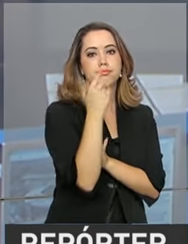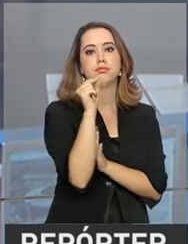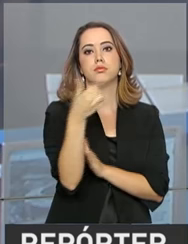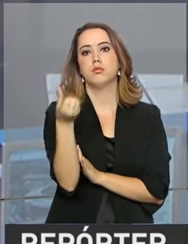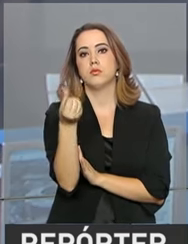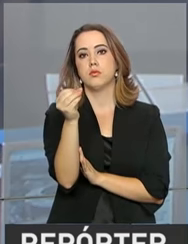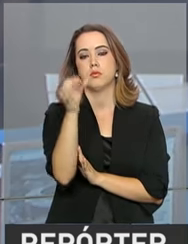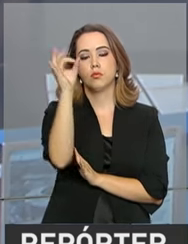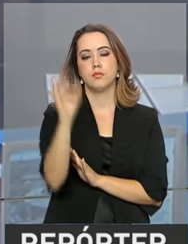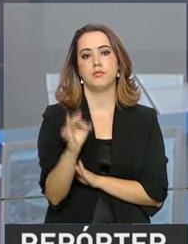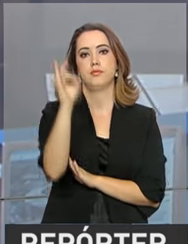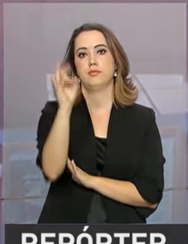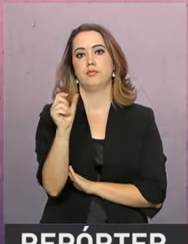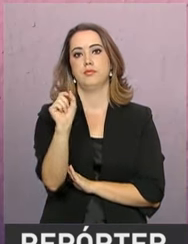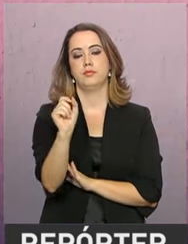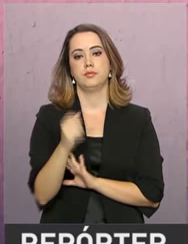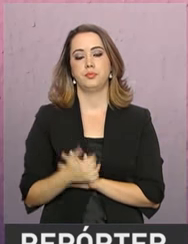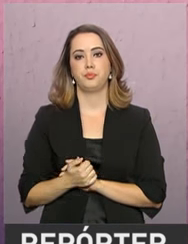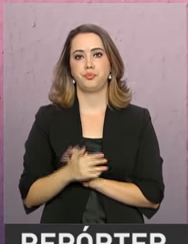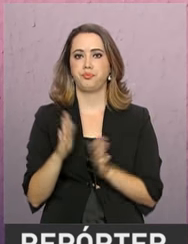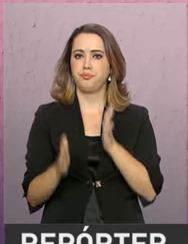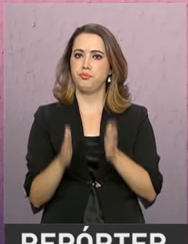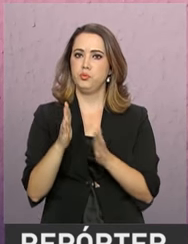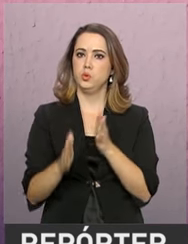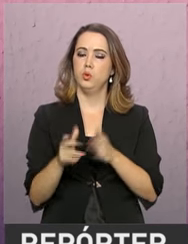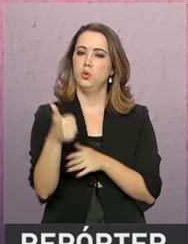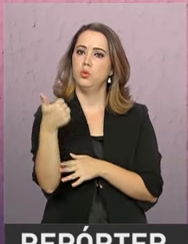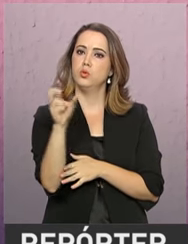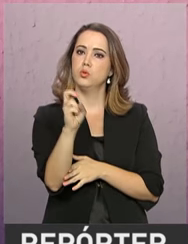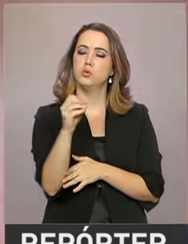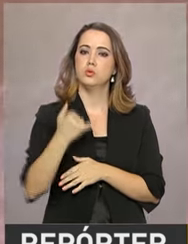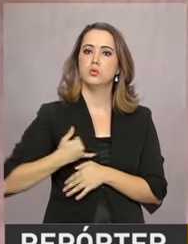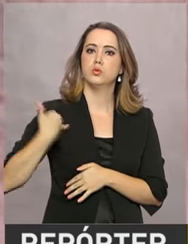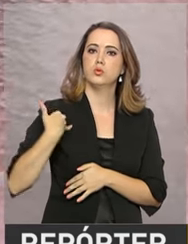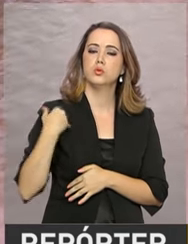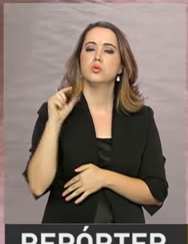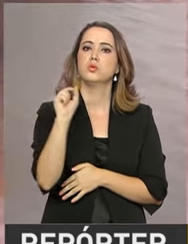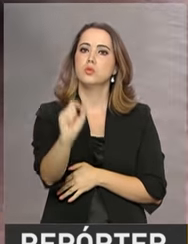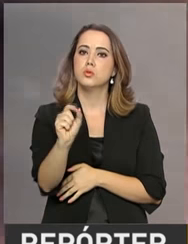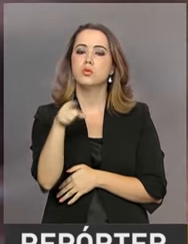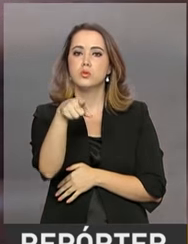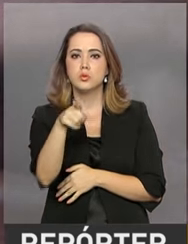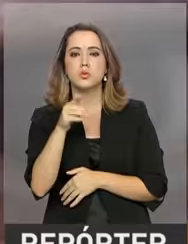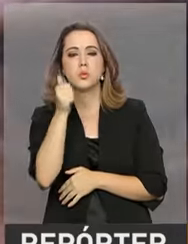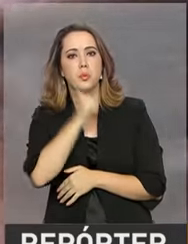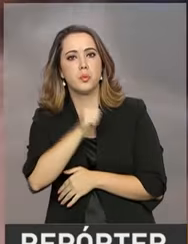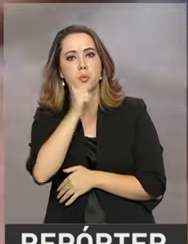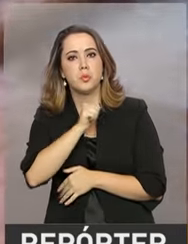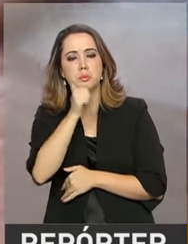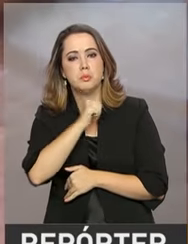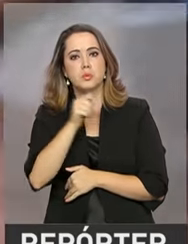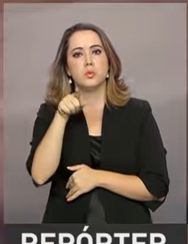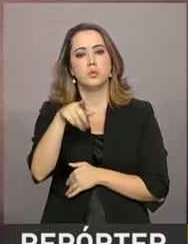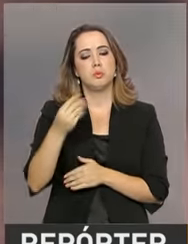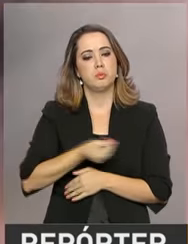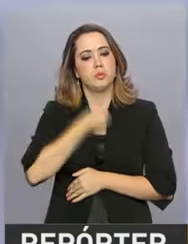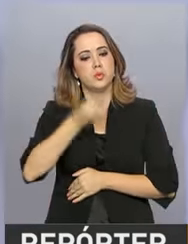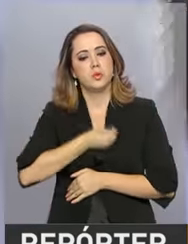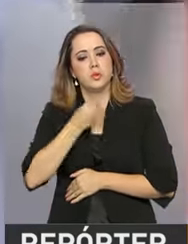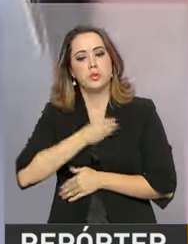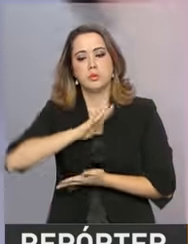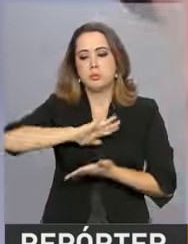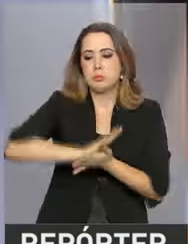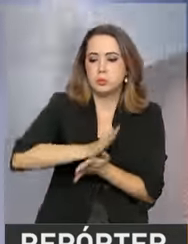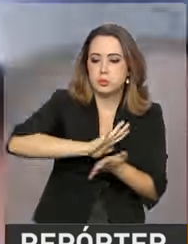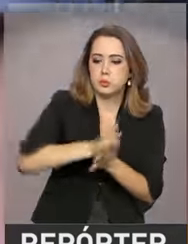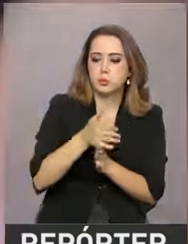de 600%. Durante 15 anos, dos 43 de vida, esta mulher viveu sob as agressões e abusos do